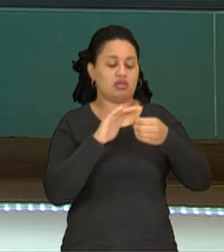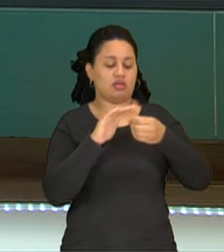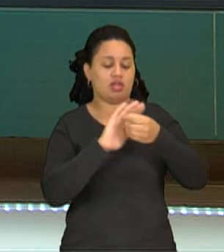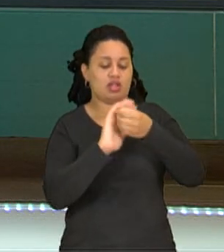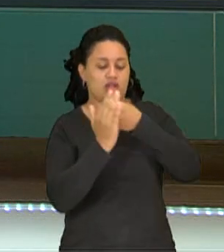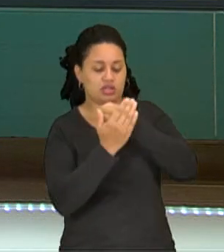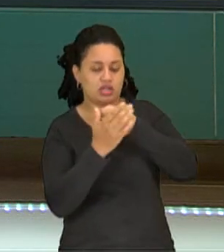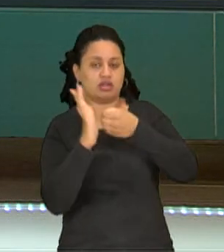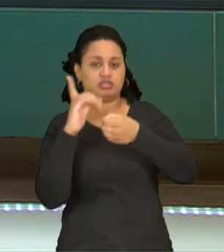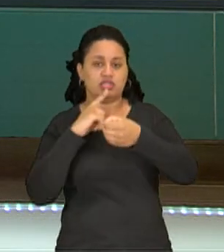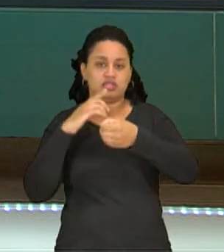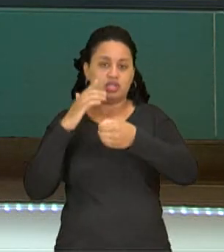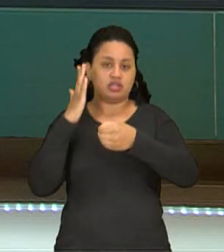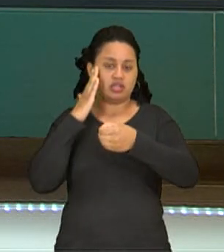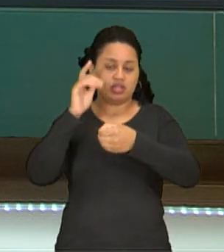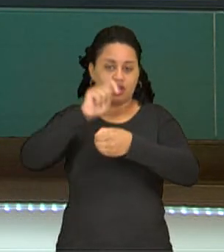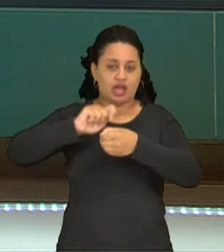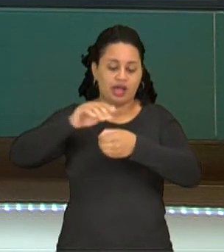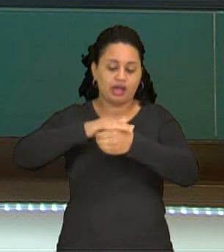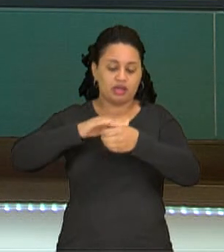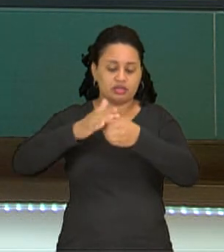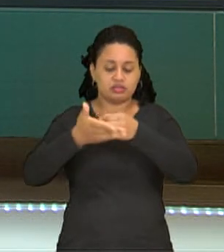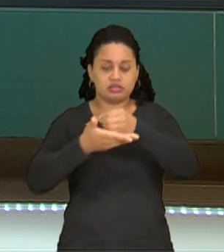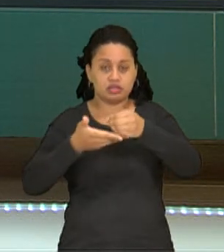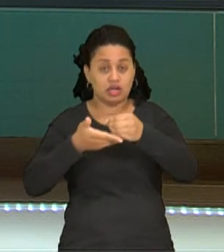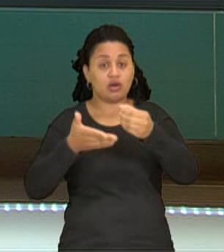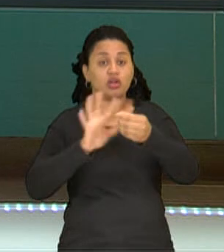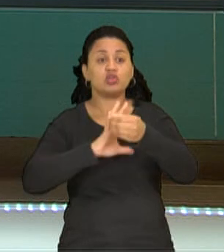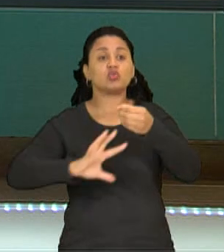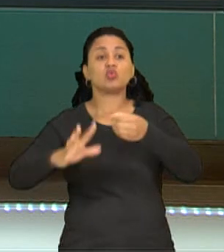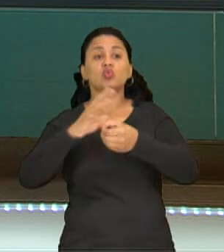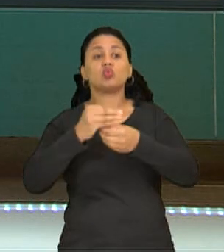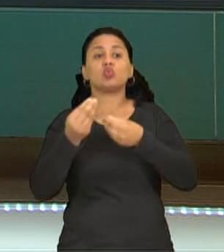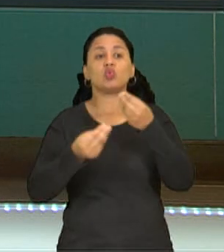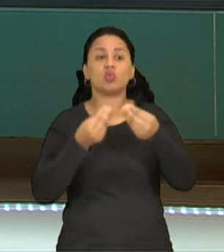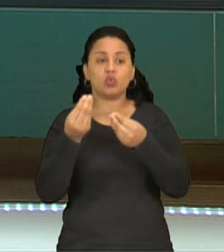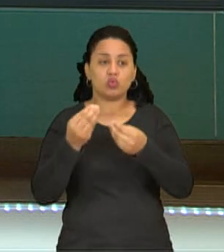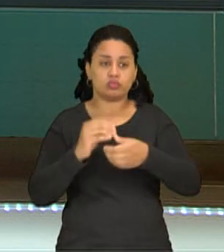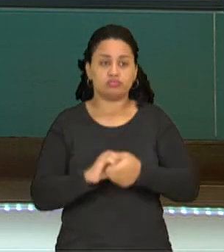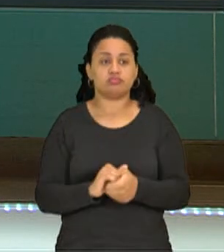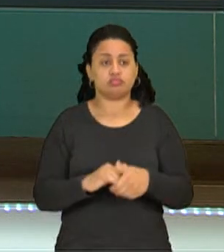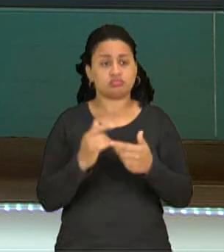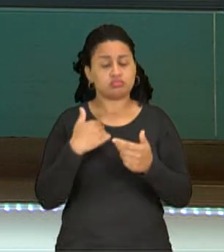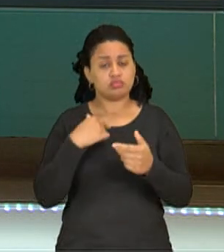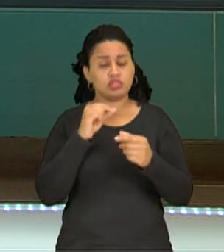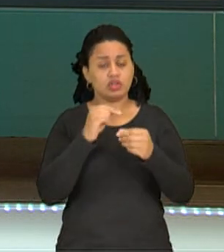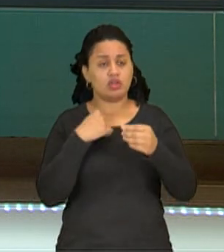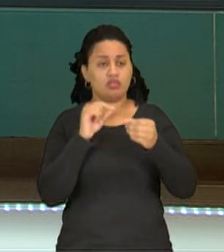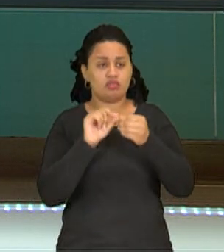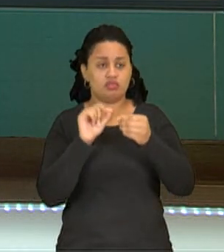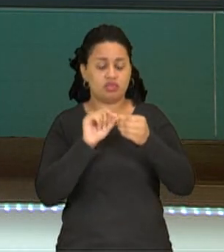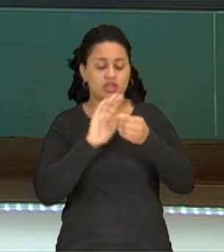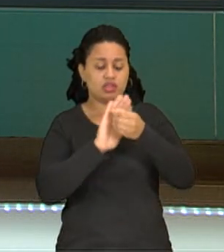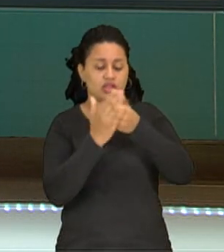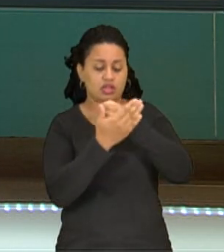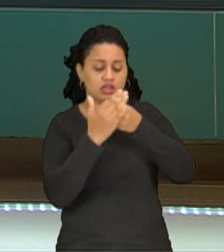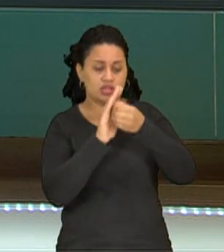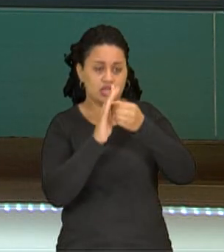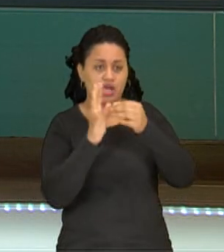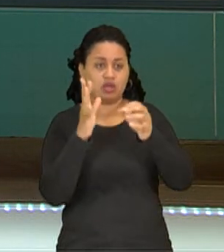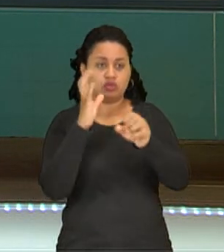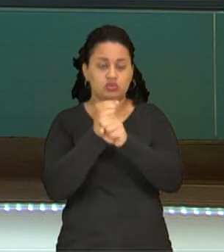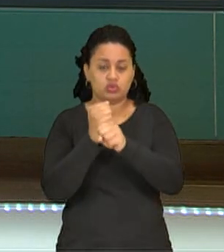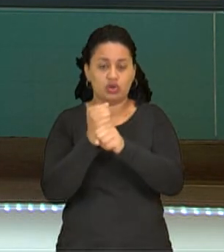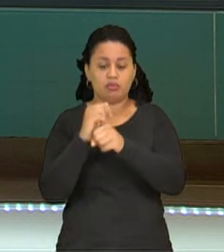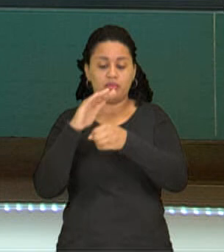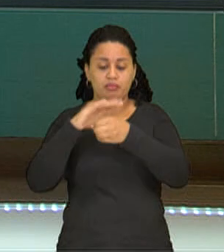base. Então agora a gente só tem que calcular quanto que é a área total. Lembrando que a área total é a área lateral mais 2 vezes a área da base.